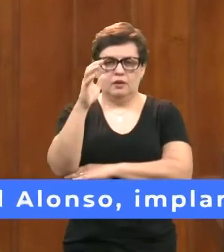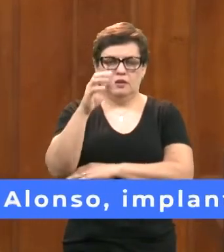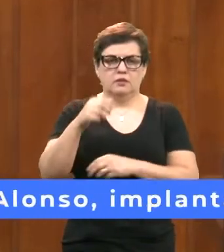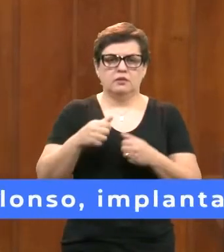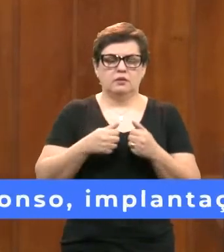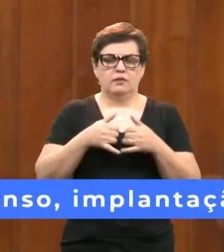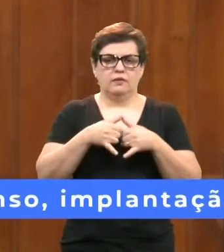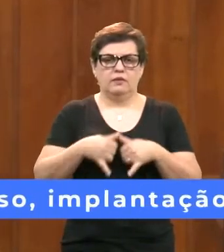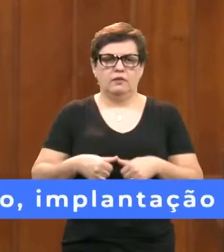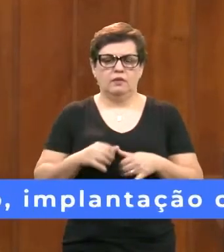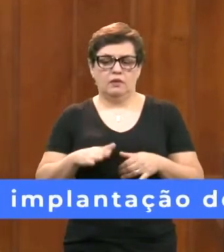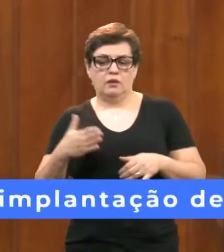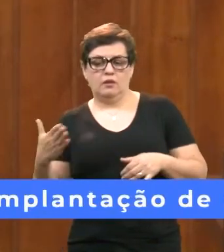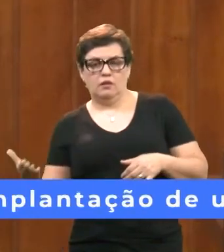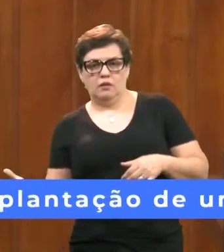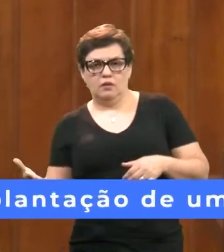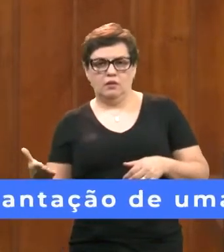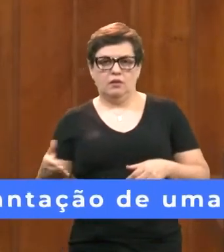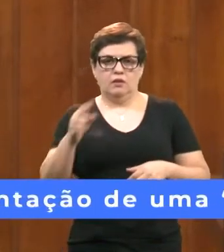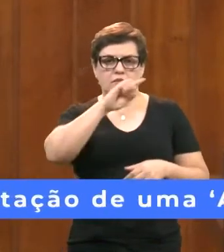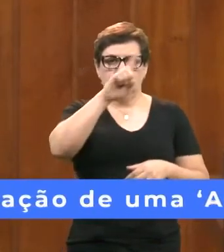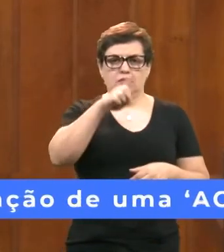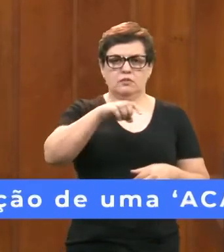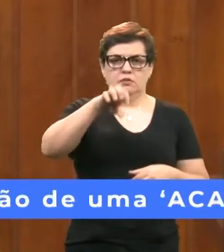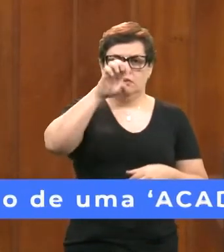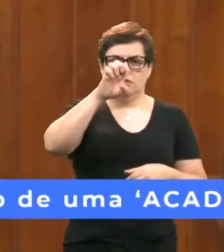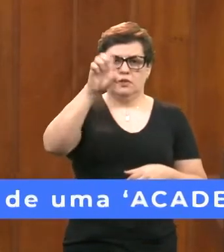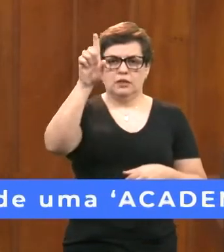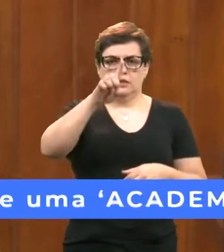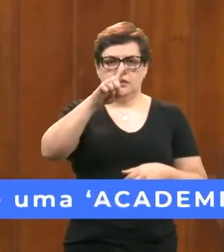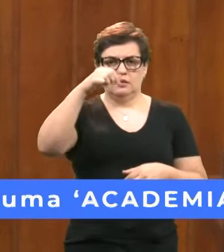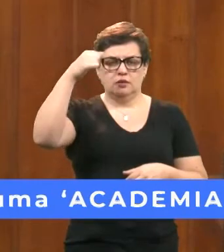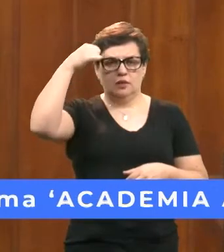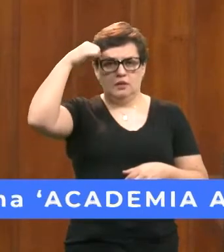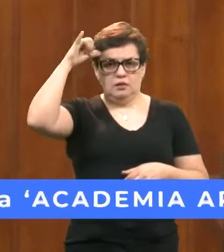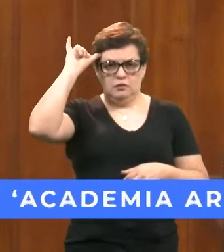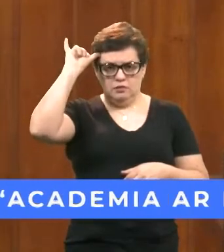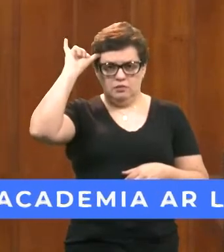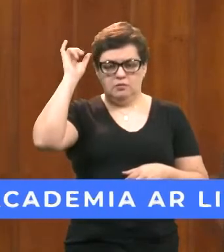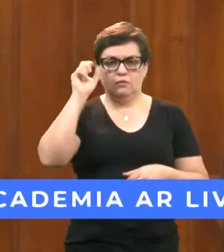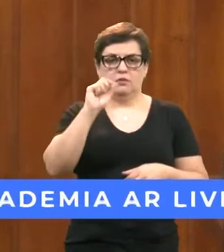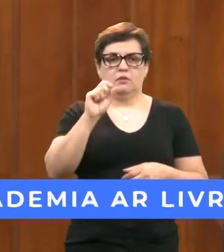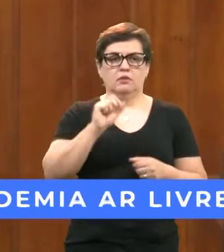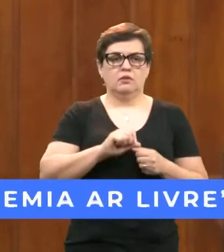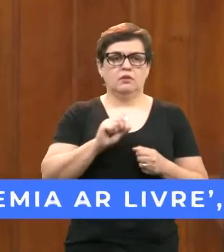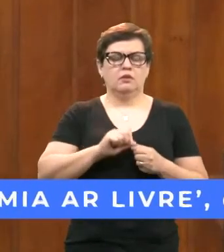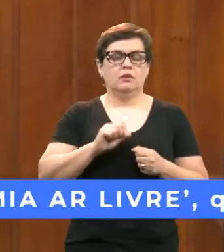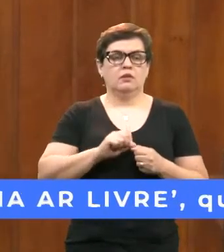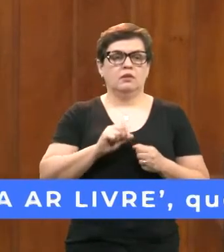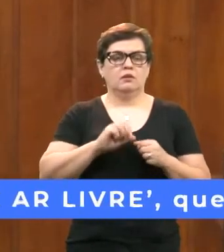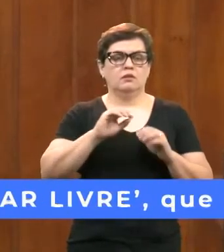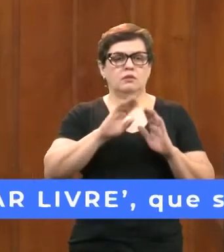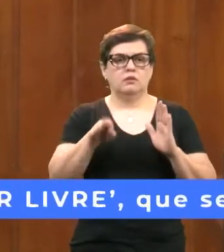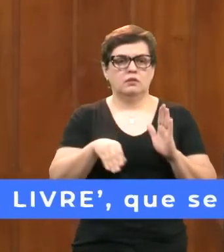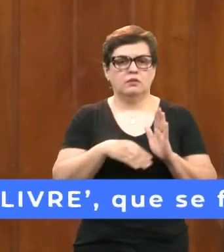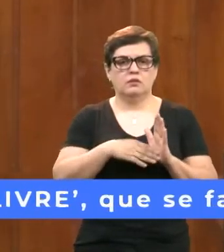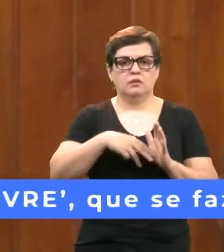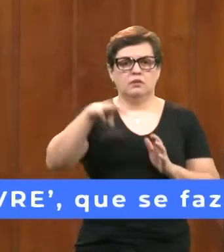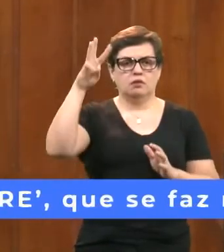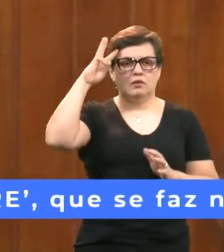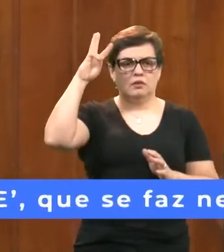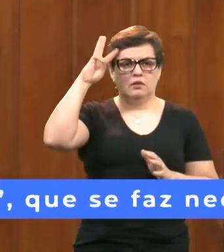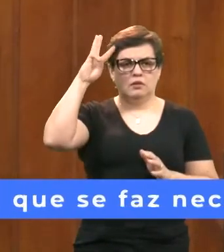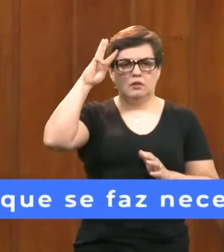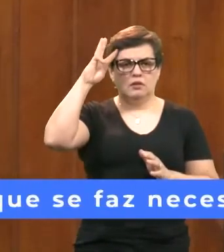do Zé do Boi, que é na José Rino, onde é realizada todas as